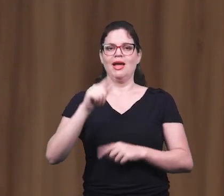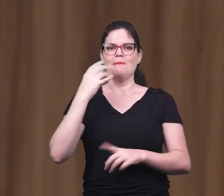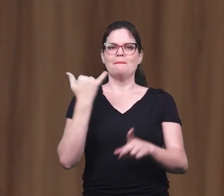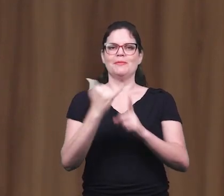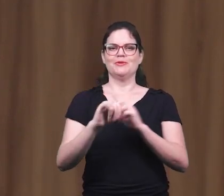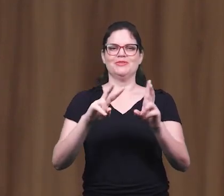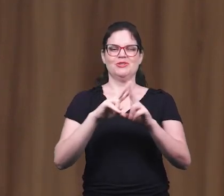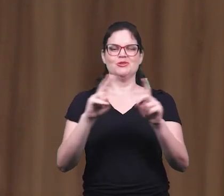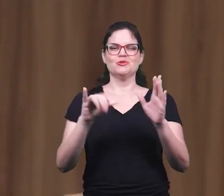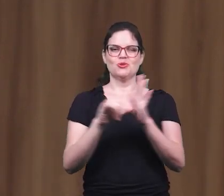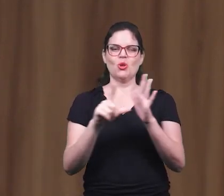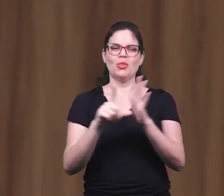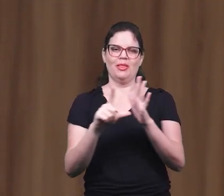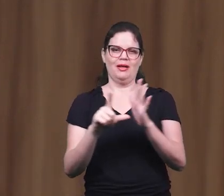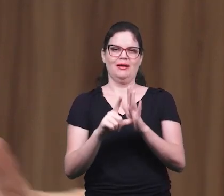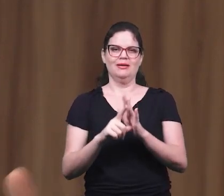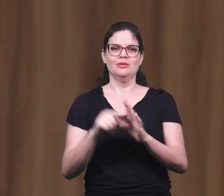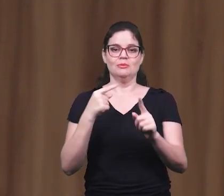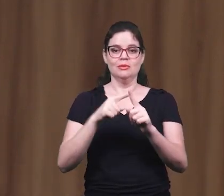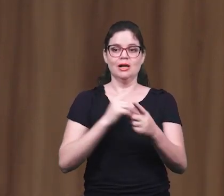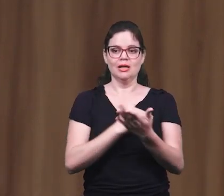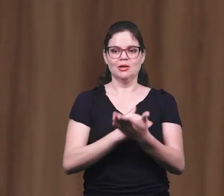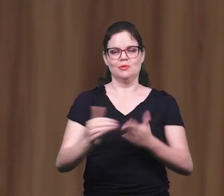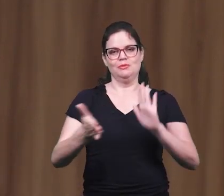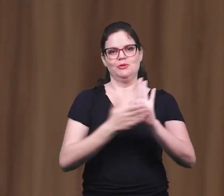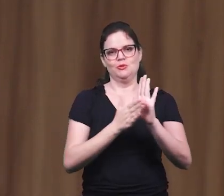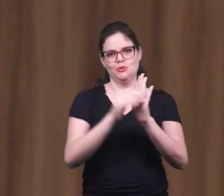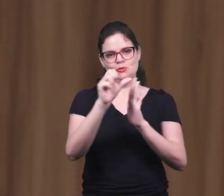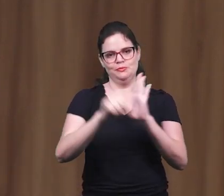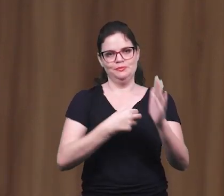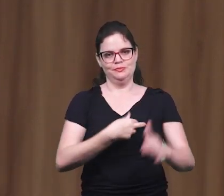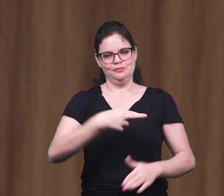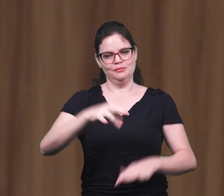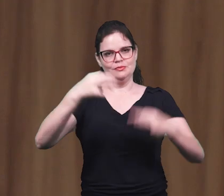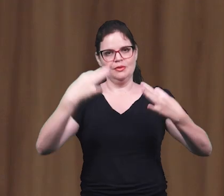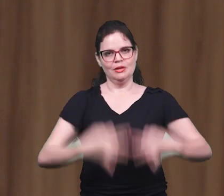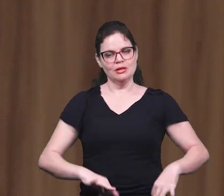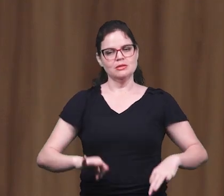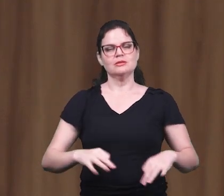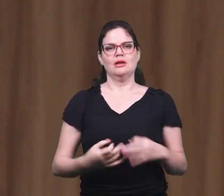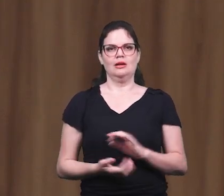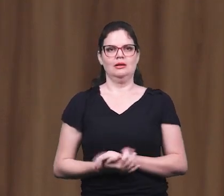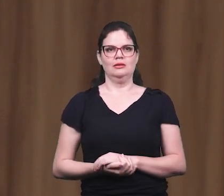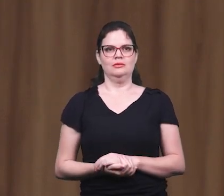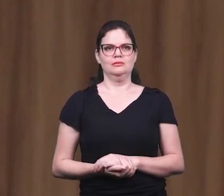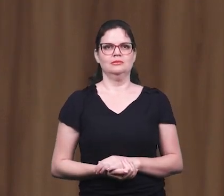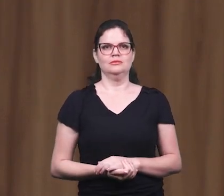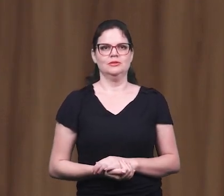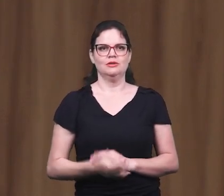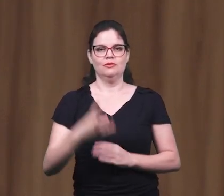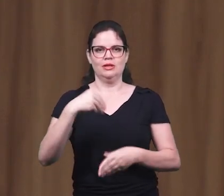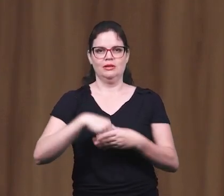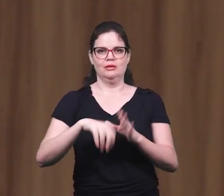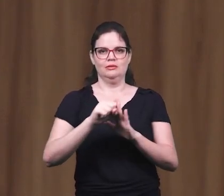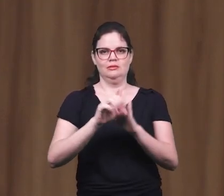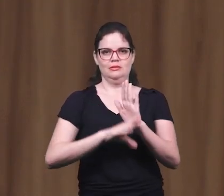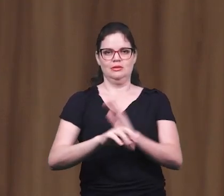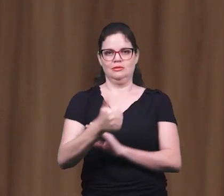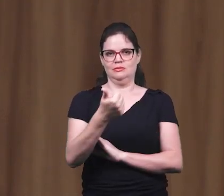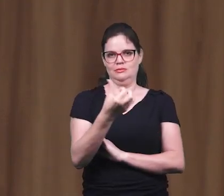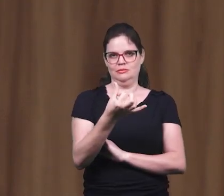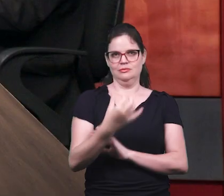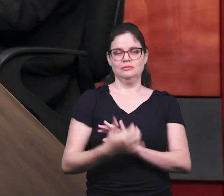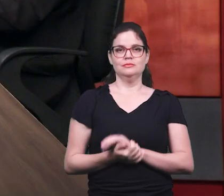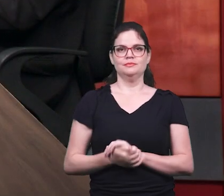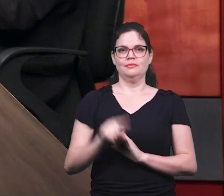dele, abrindo todo o caminho, aí de fato, para a reforma protestante ganhar a força que ela ganhou no século XVI. E